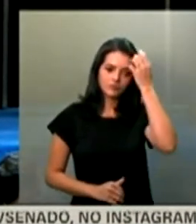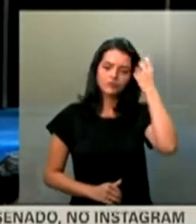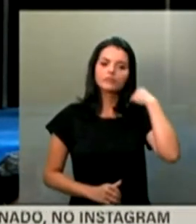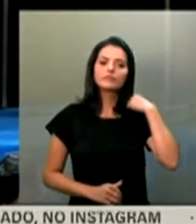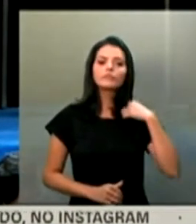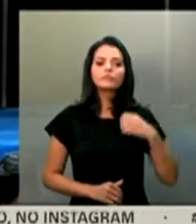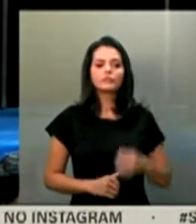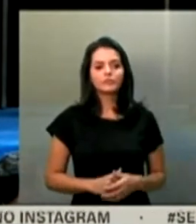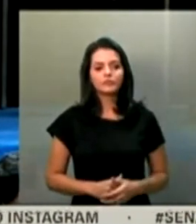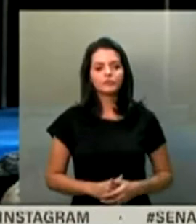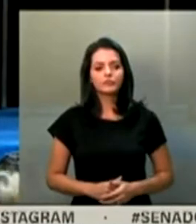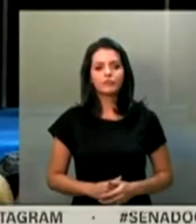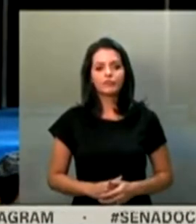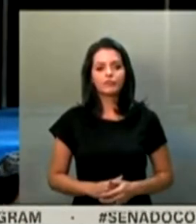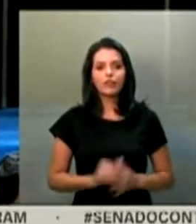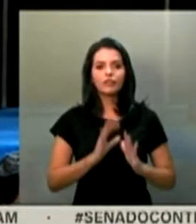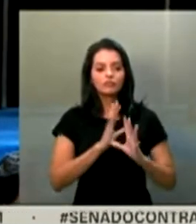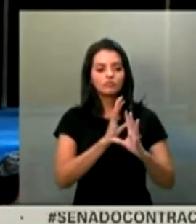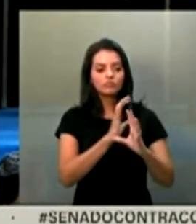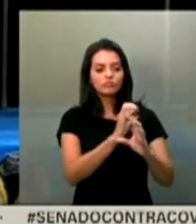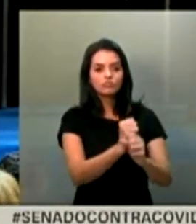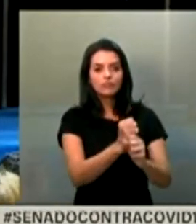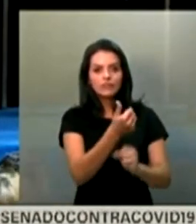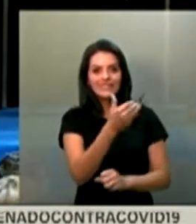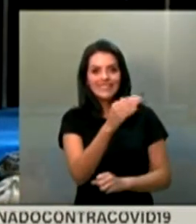Está fazendo blocos de 10 votos.